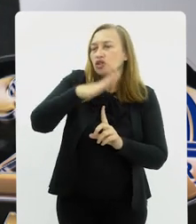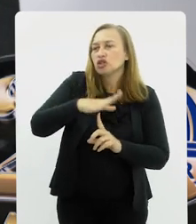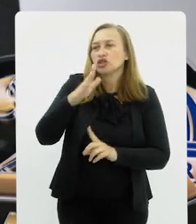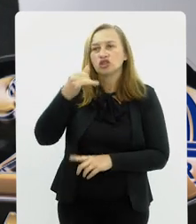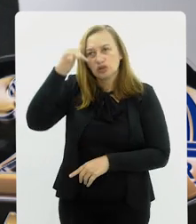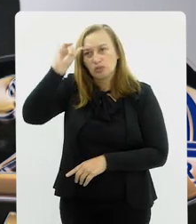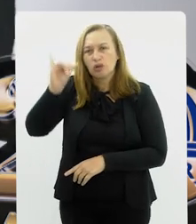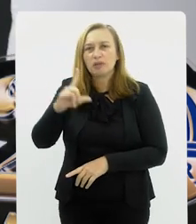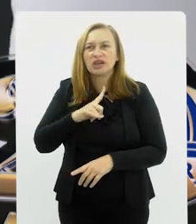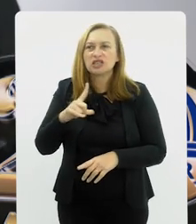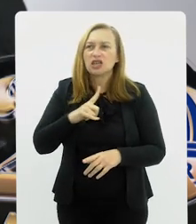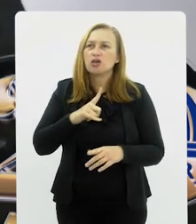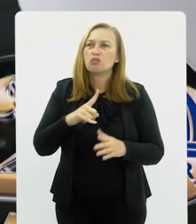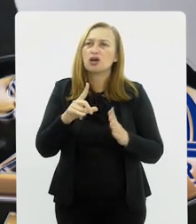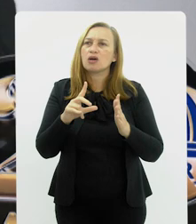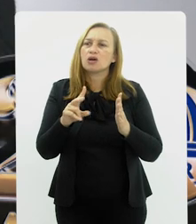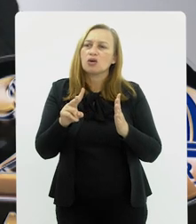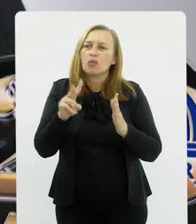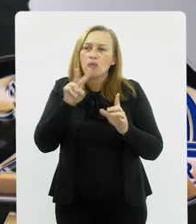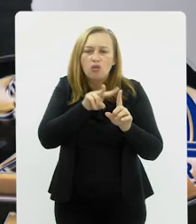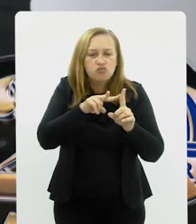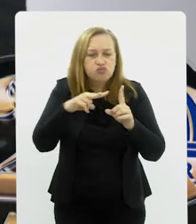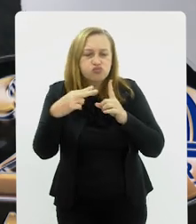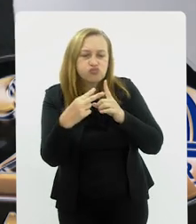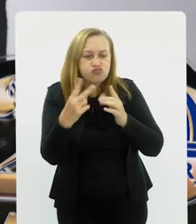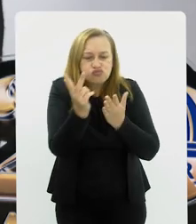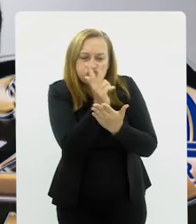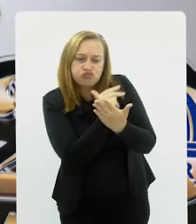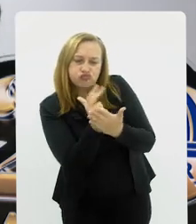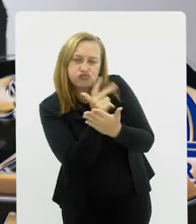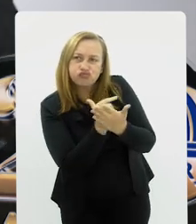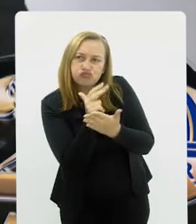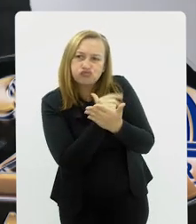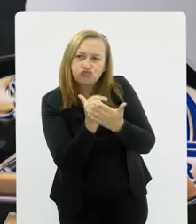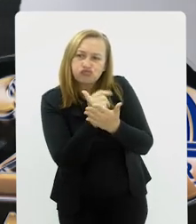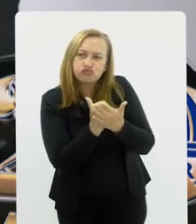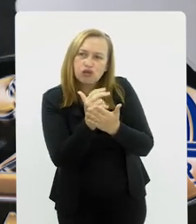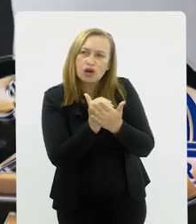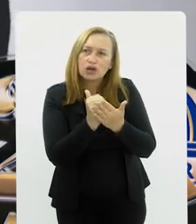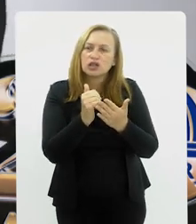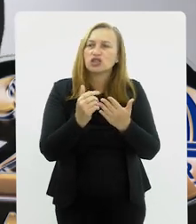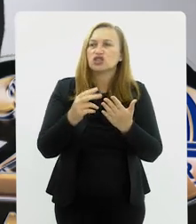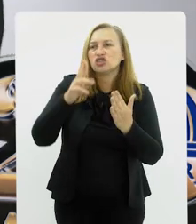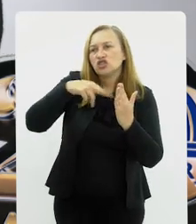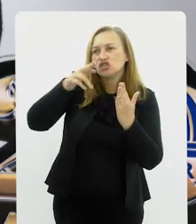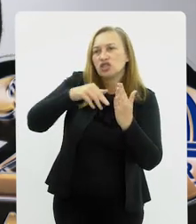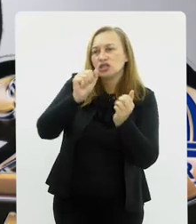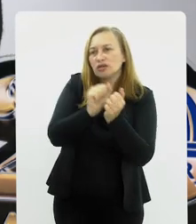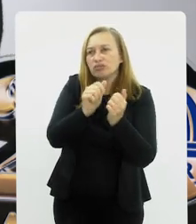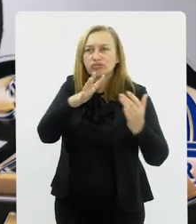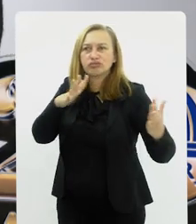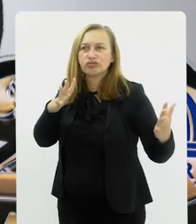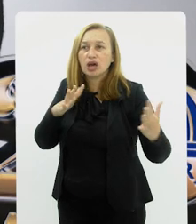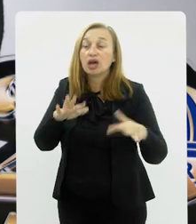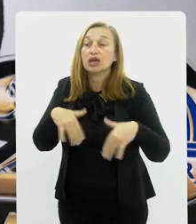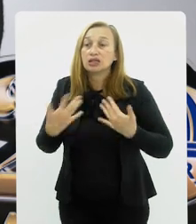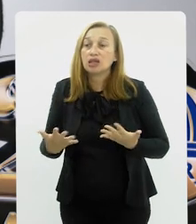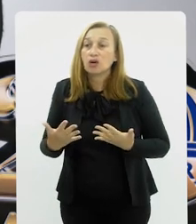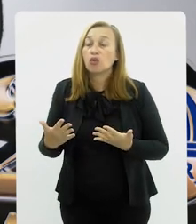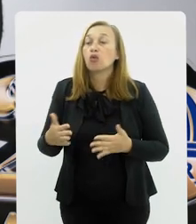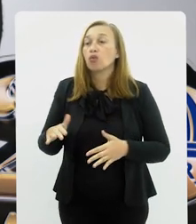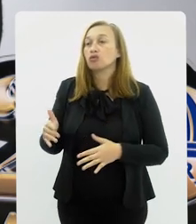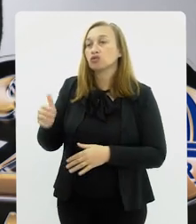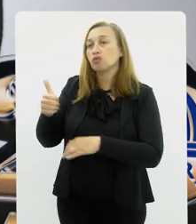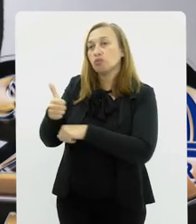diferencia na cor, mas você tem toda uma leitura de escultura, de tintas fluorescentes, aquilo tudo. E quando esse profissional